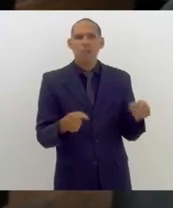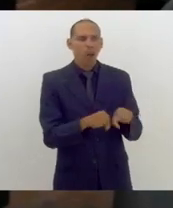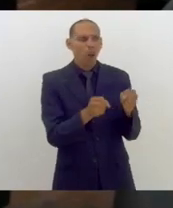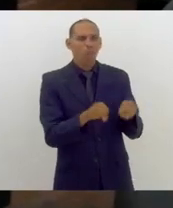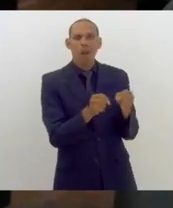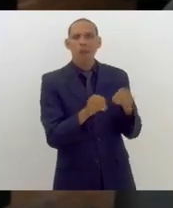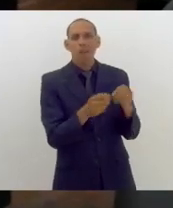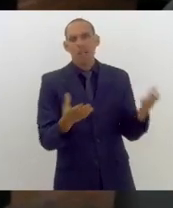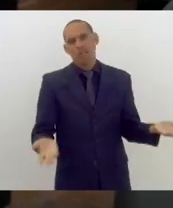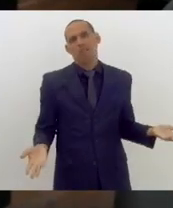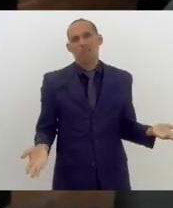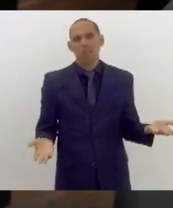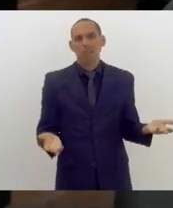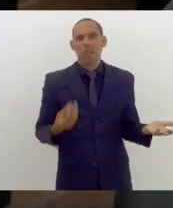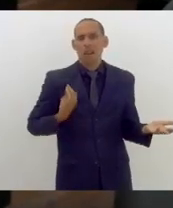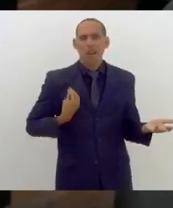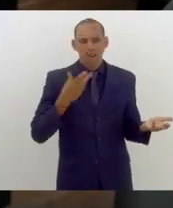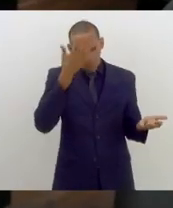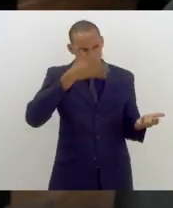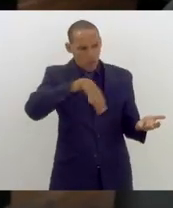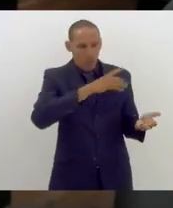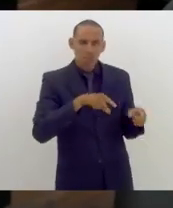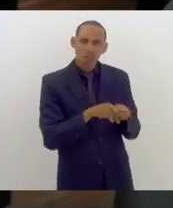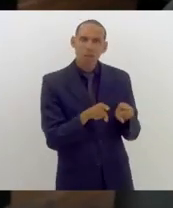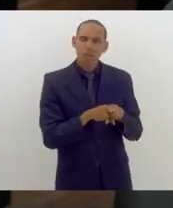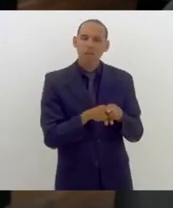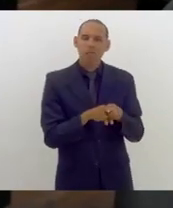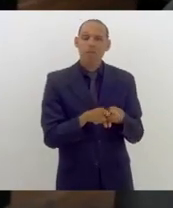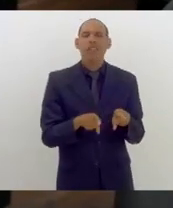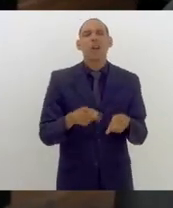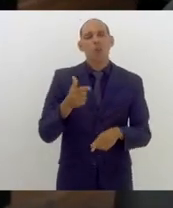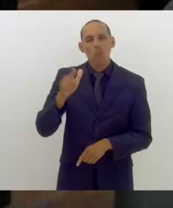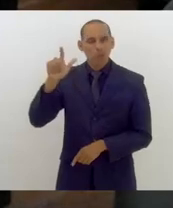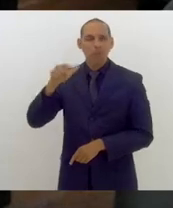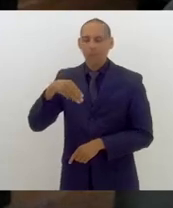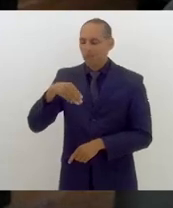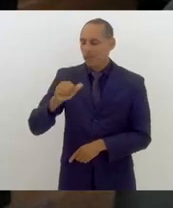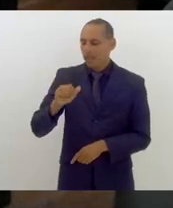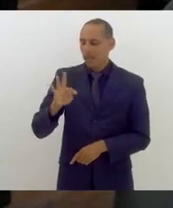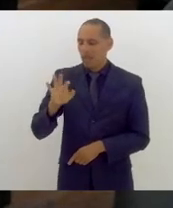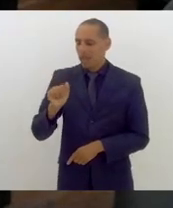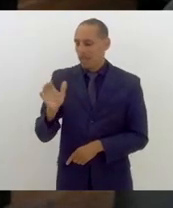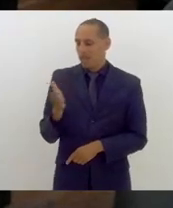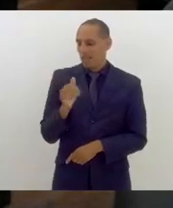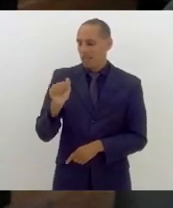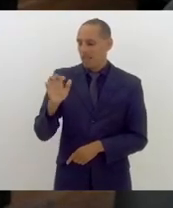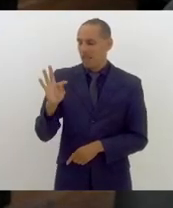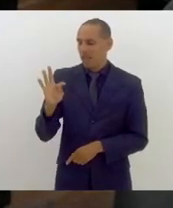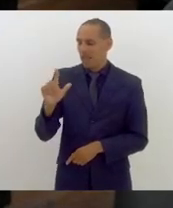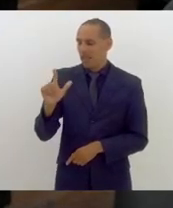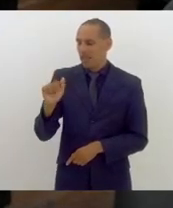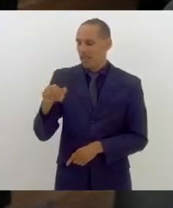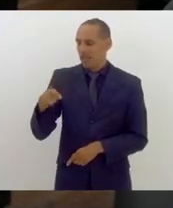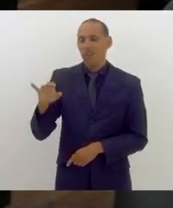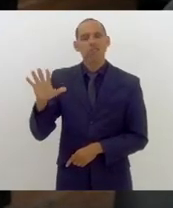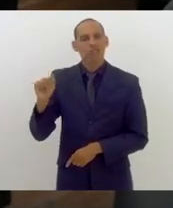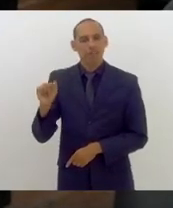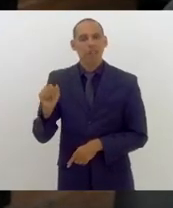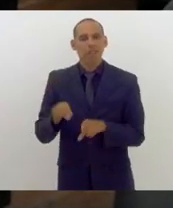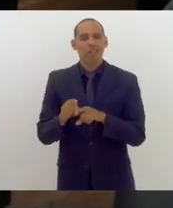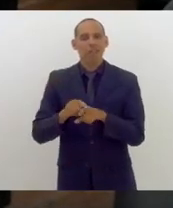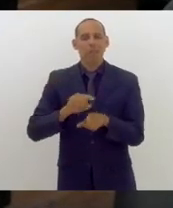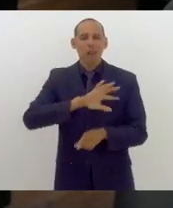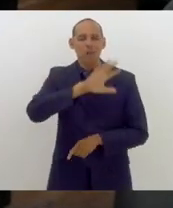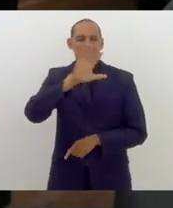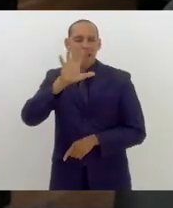o meio ambiente e a vida das pessoas né A questão da Mata Atlântica que foi suprimida porque houve um processo de que a gente chama